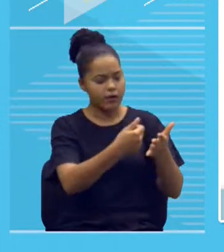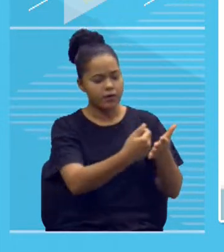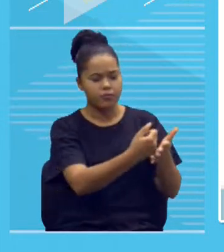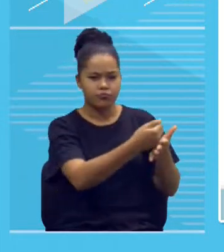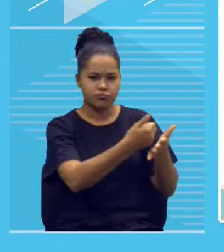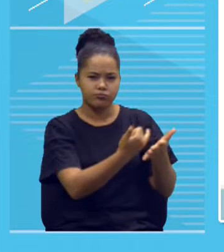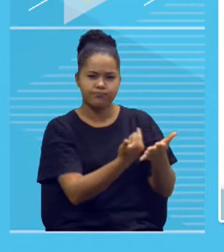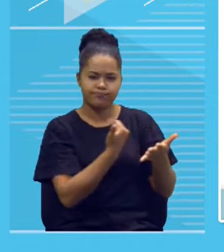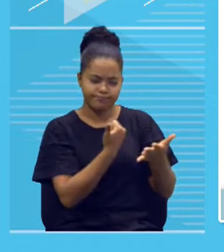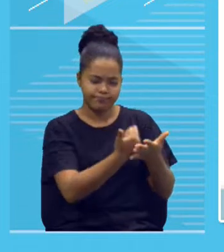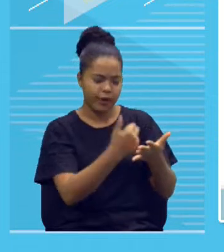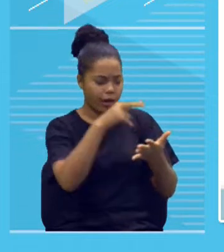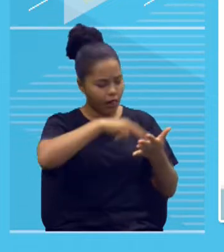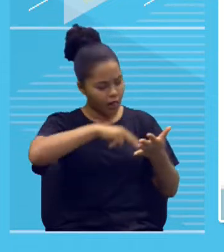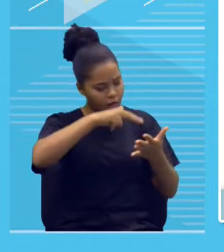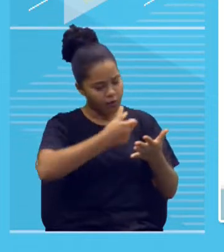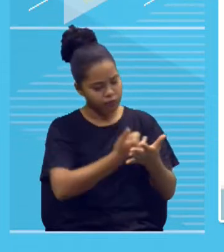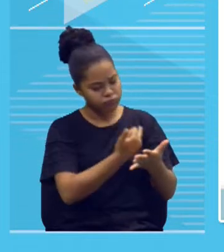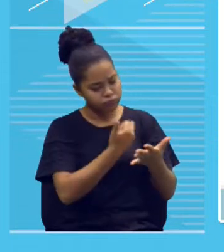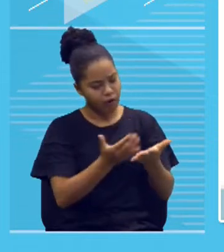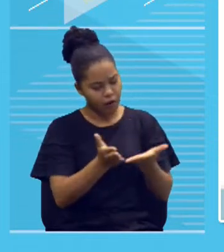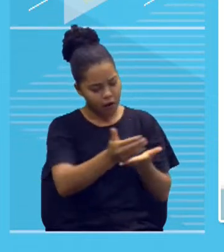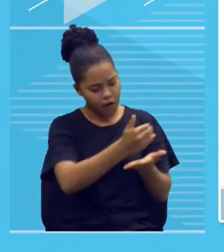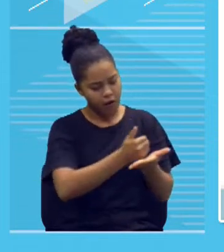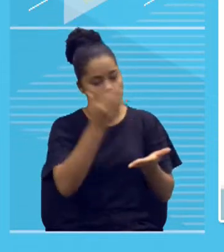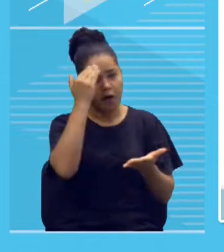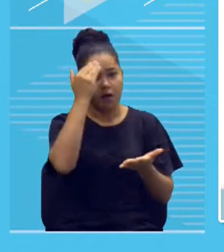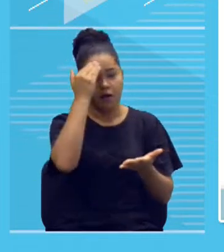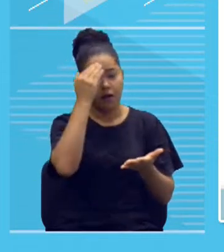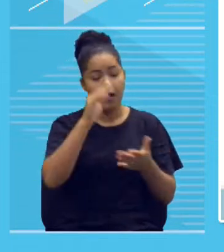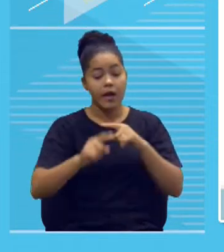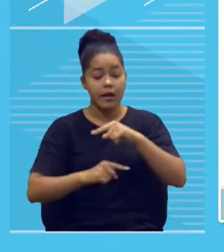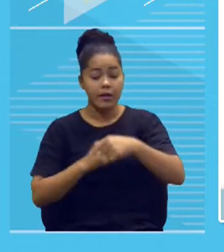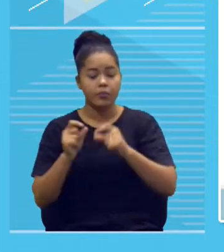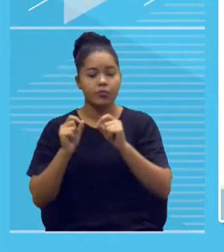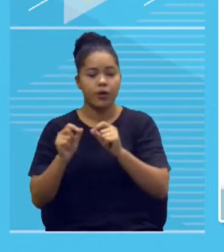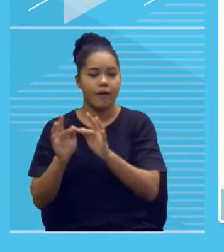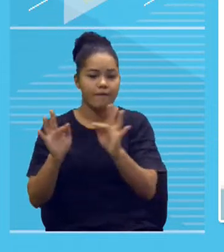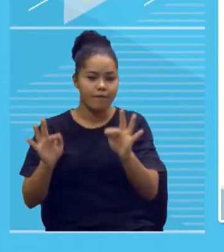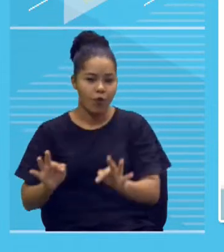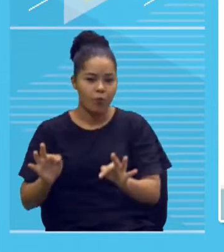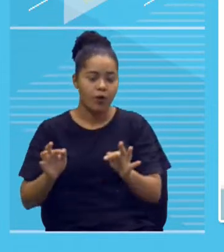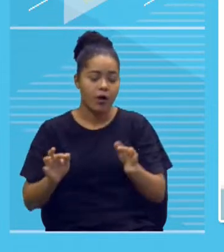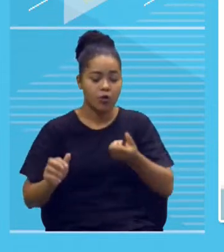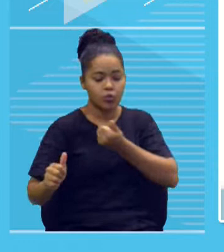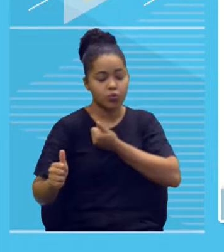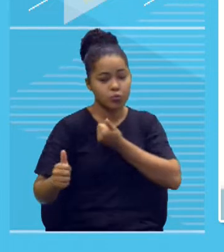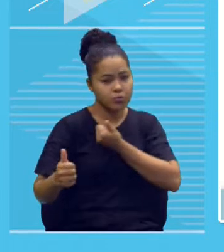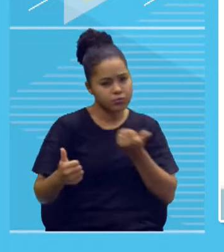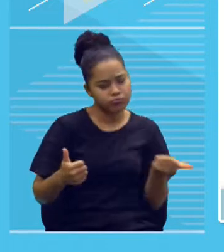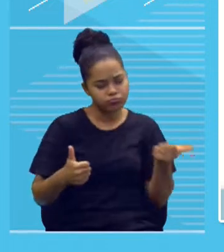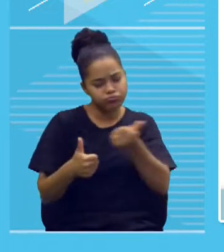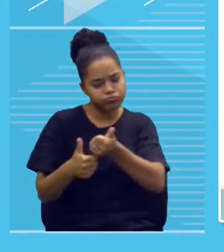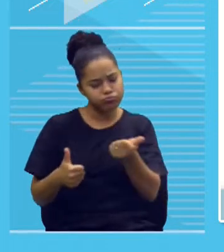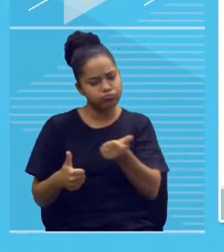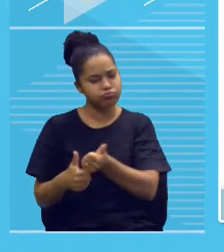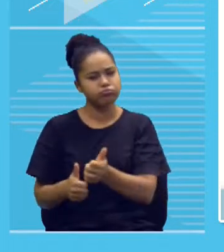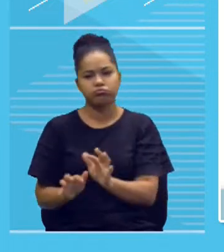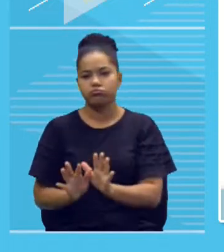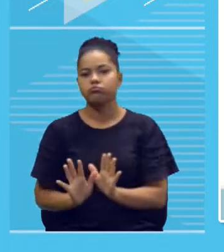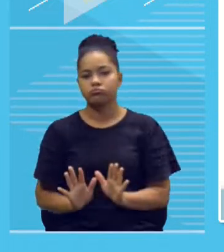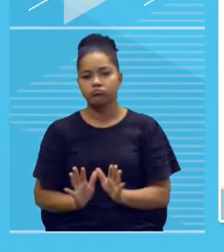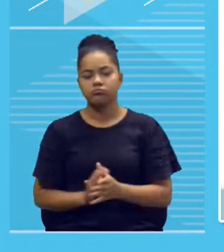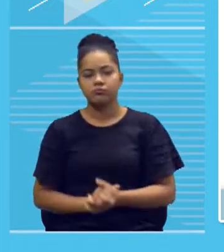o reconhecimento desses dados nosso trabalho é meramente de substituição nós vamos ter procurar dentro do enunciado